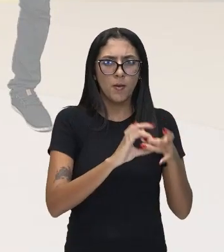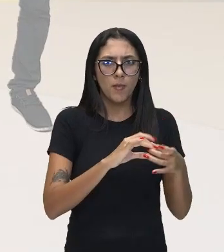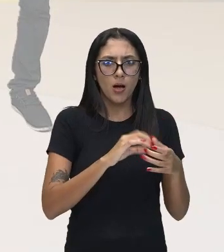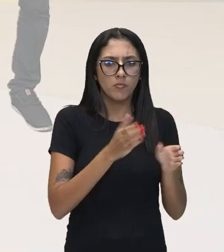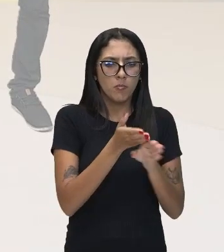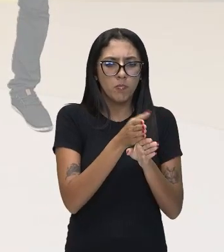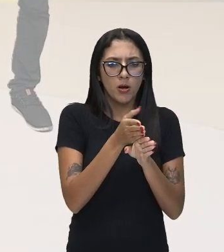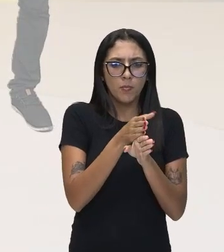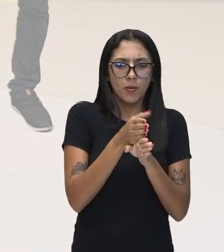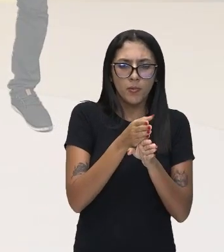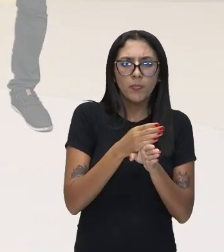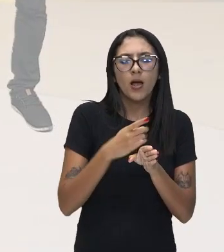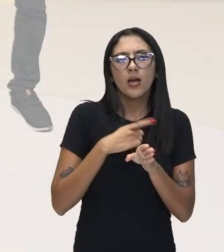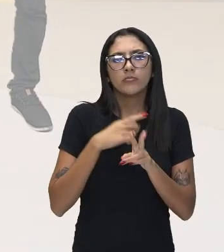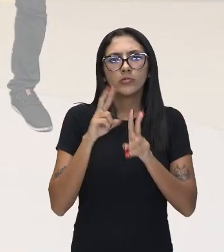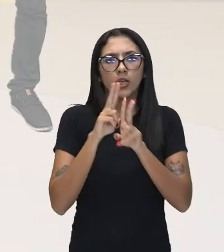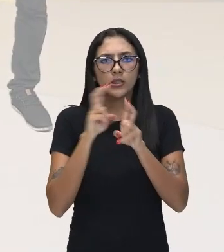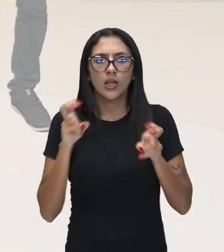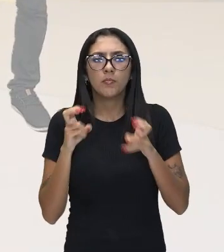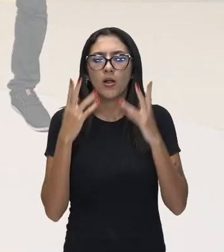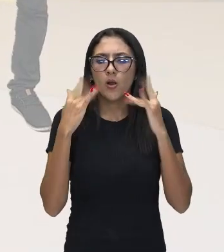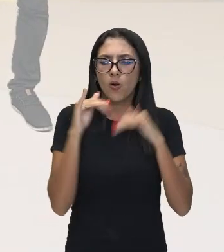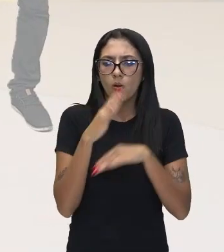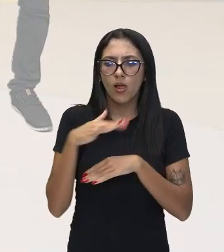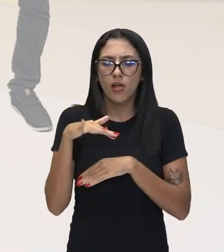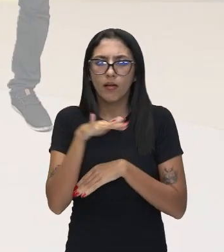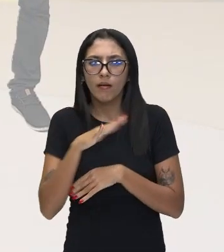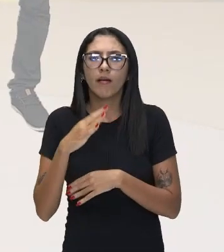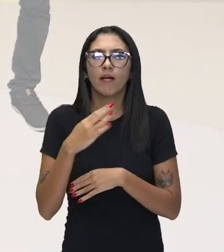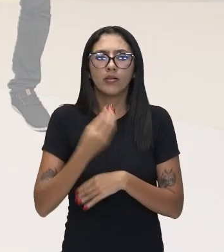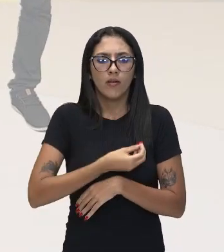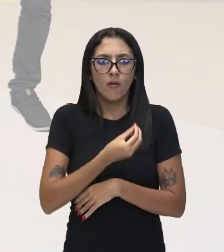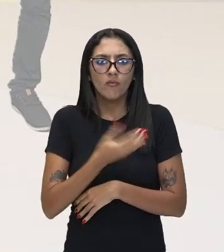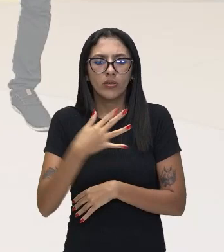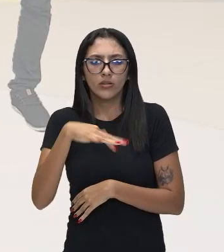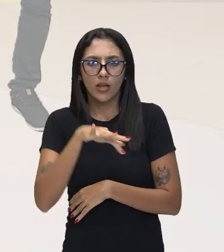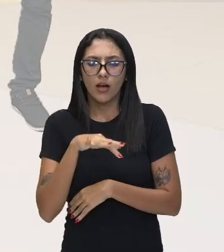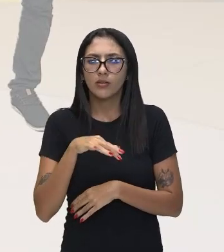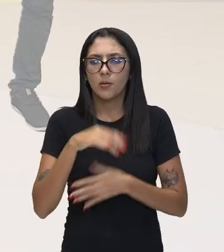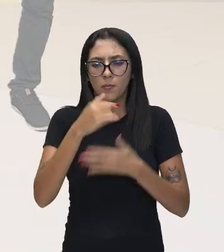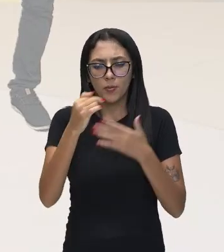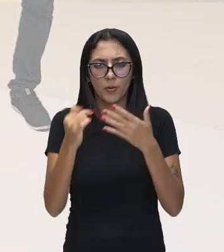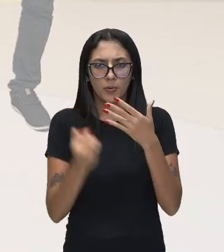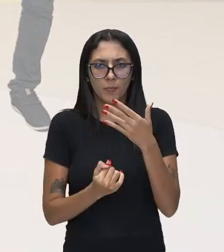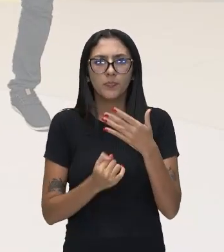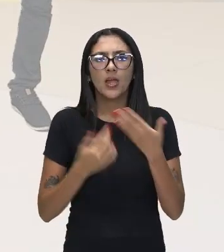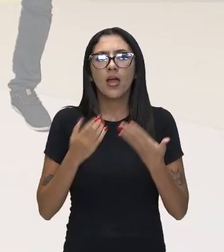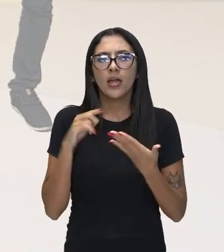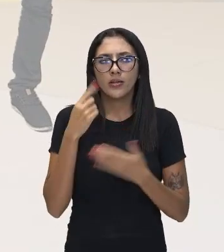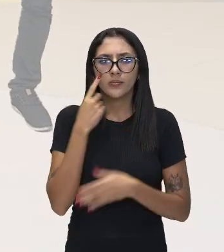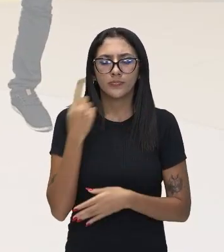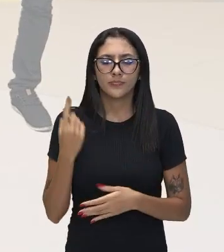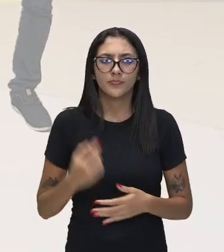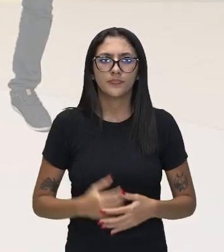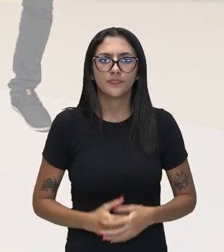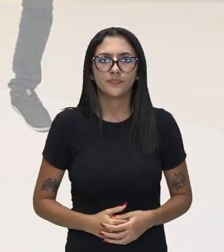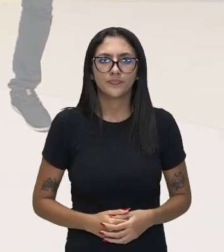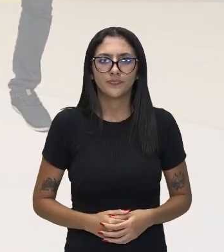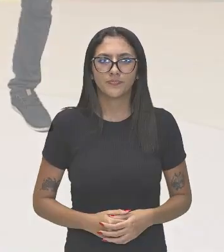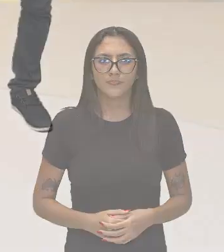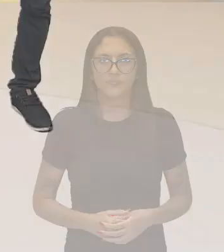essa biodiversidade, por essa questão hidrológica, por todos esses critérios. Esses países são